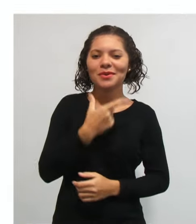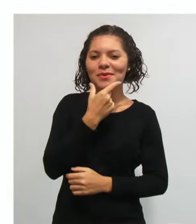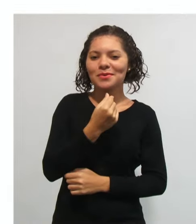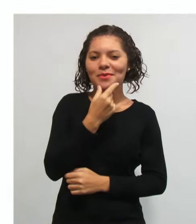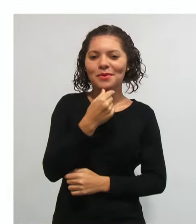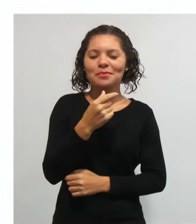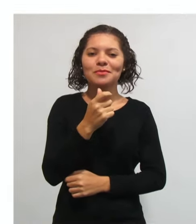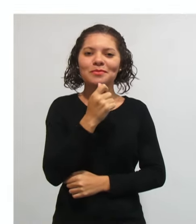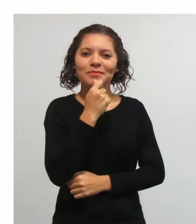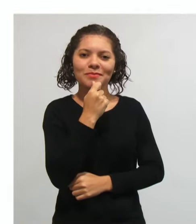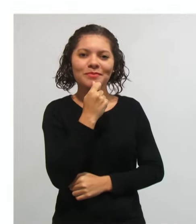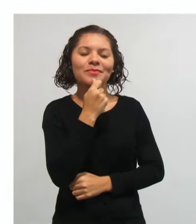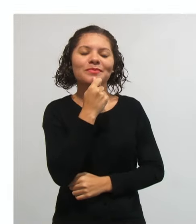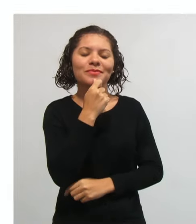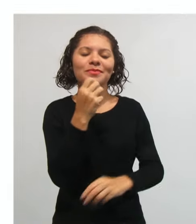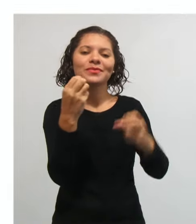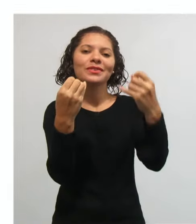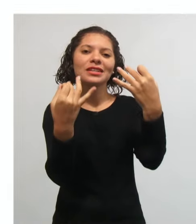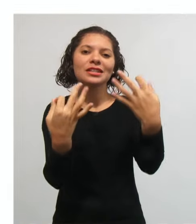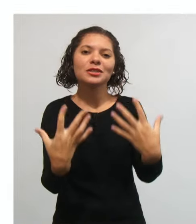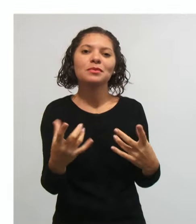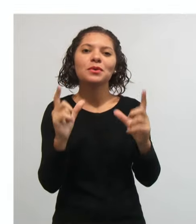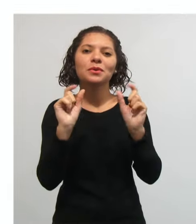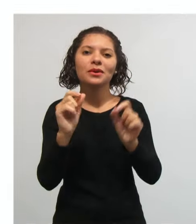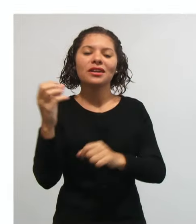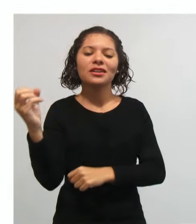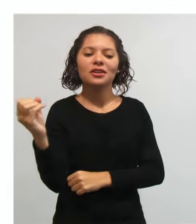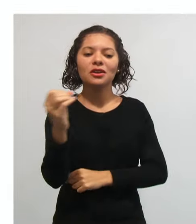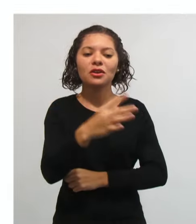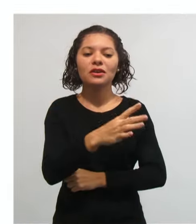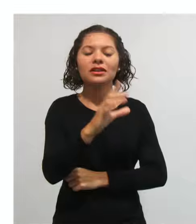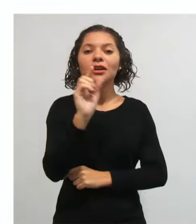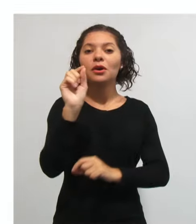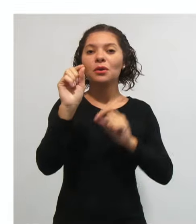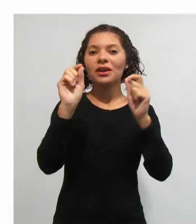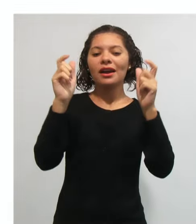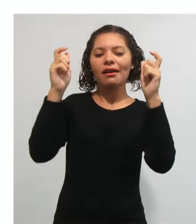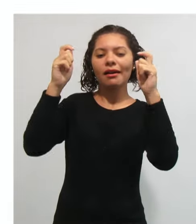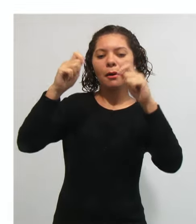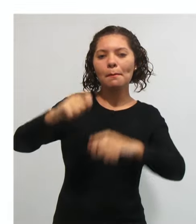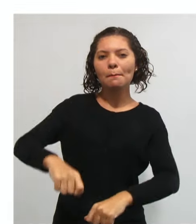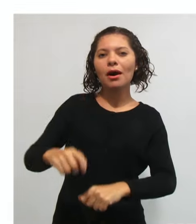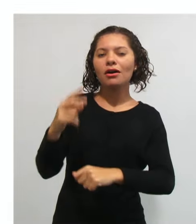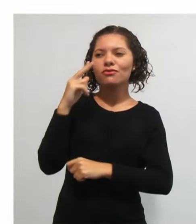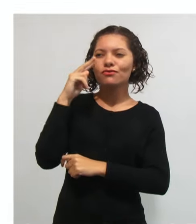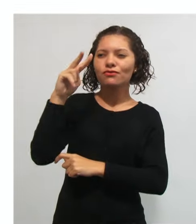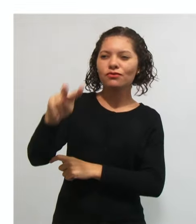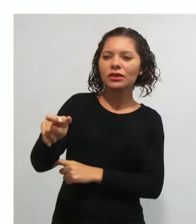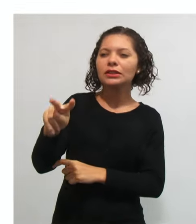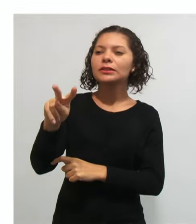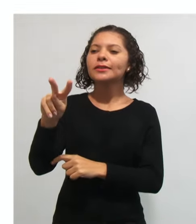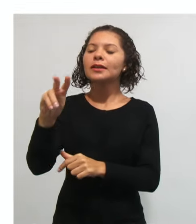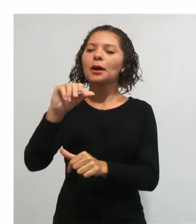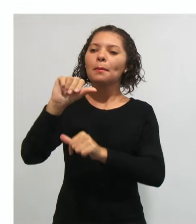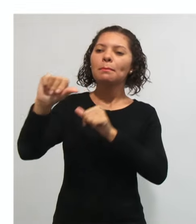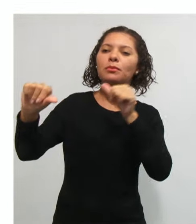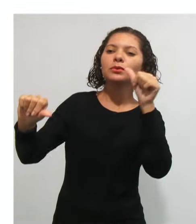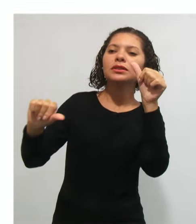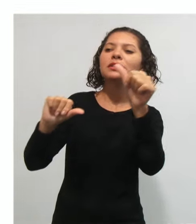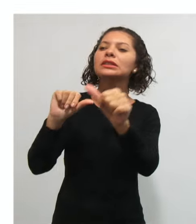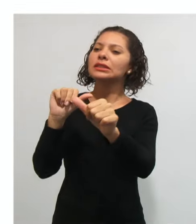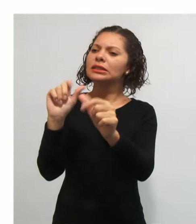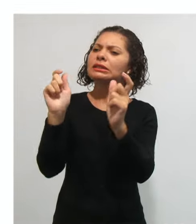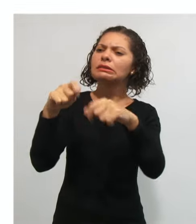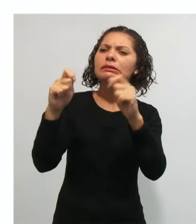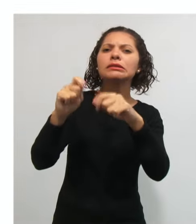Jobs segundo ele a Inovação é também a cidade de ver a